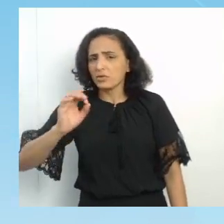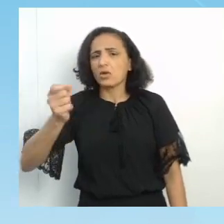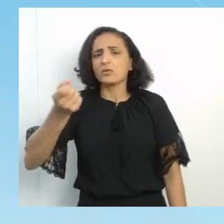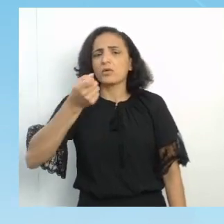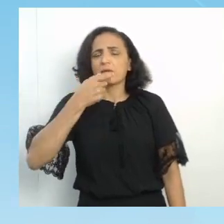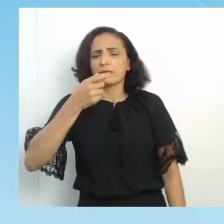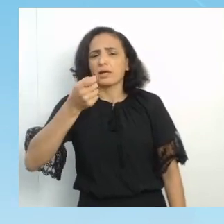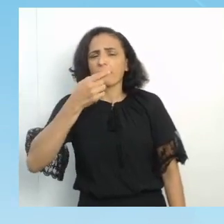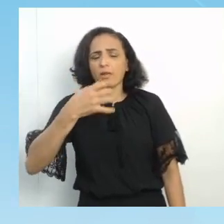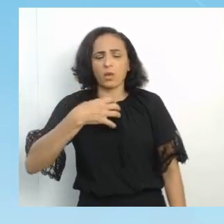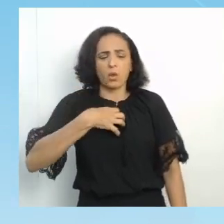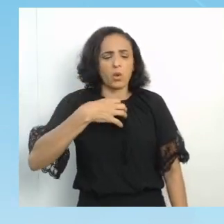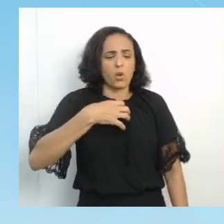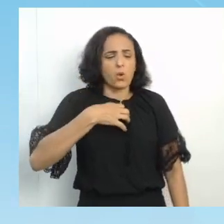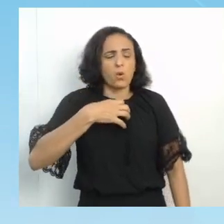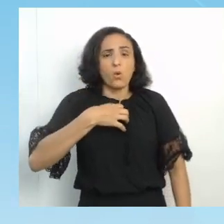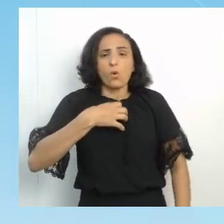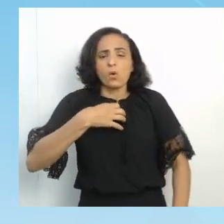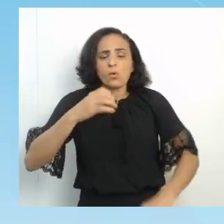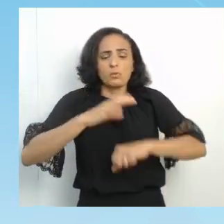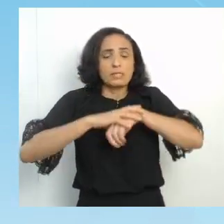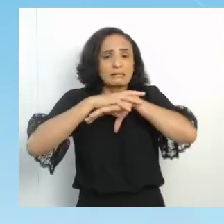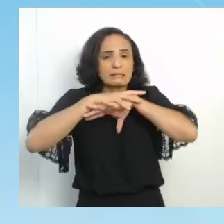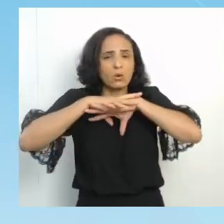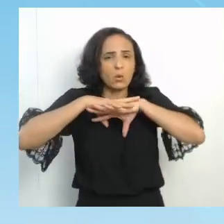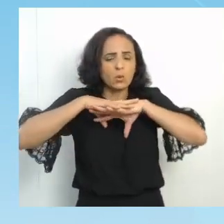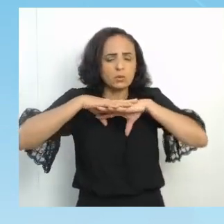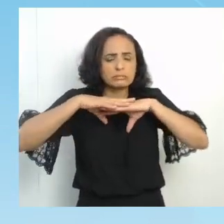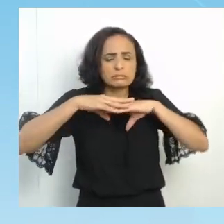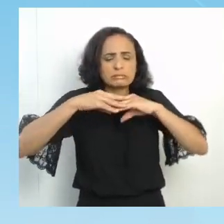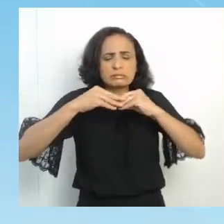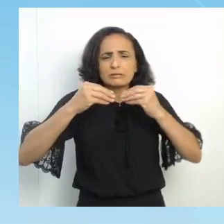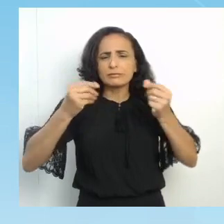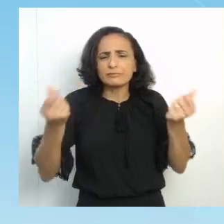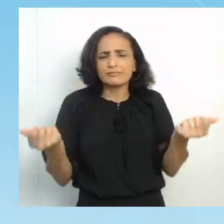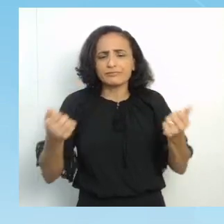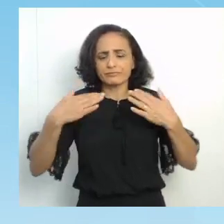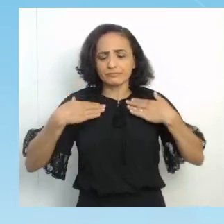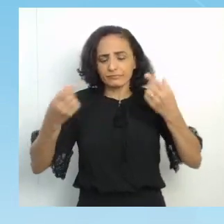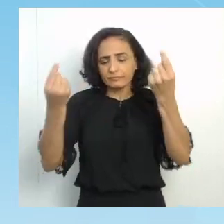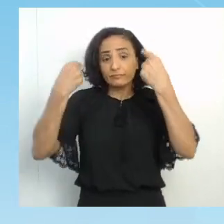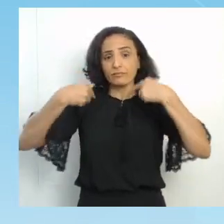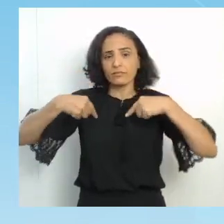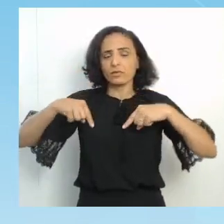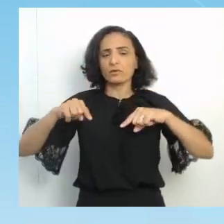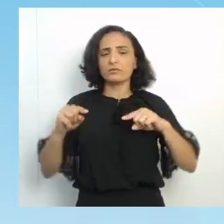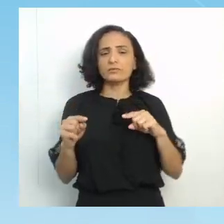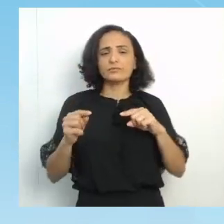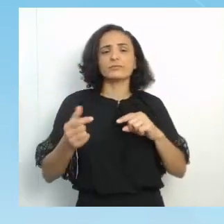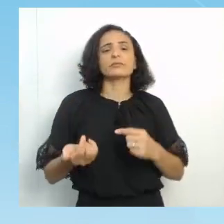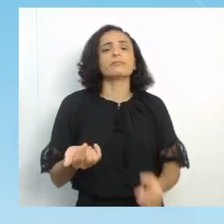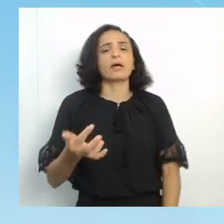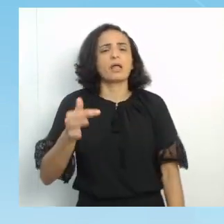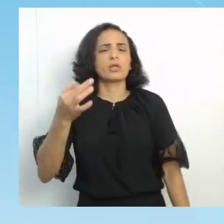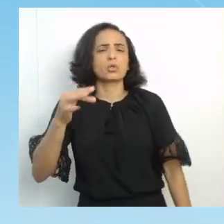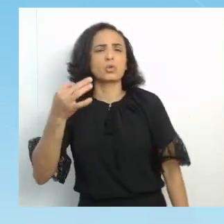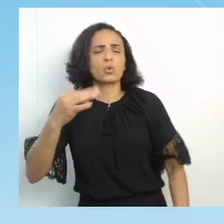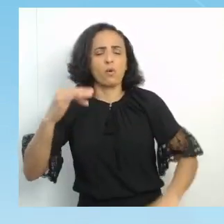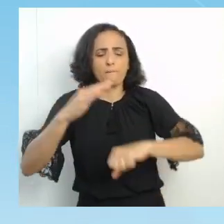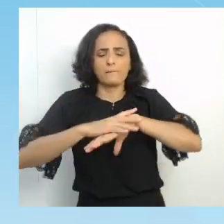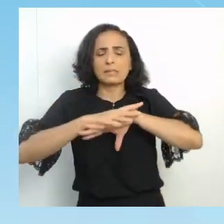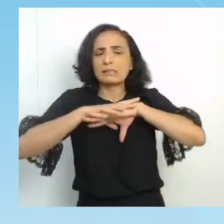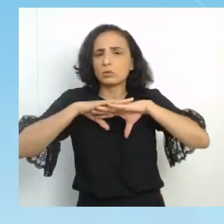a 31%, relaxantes musculares, que corresponde a